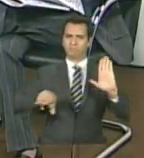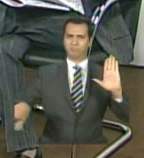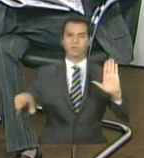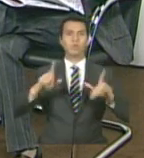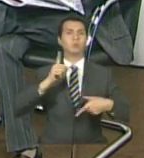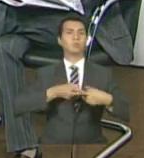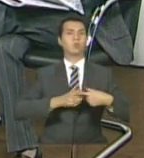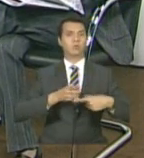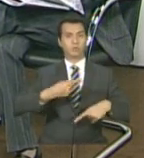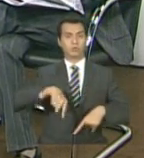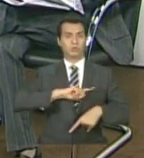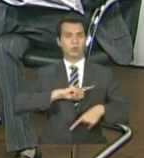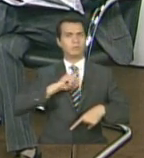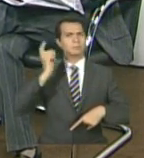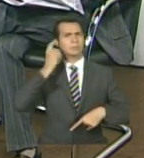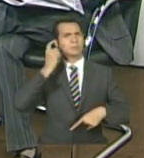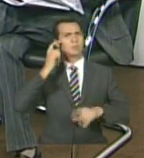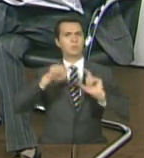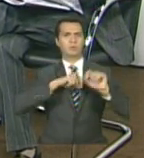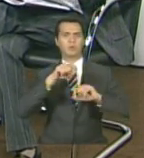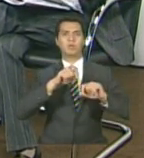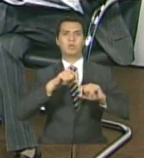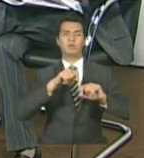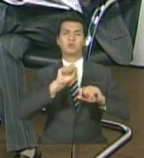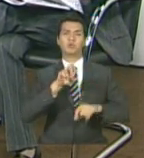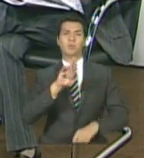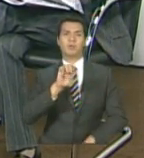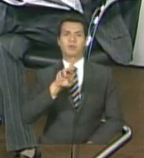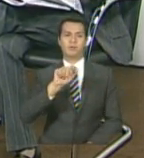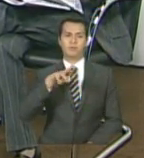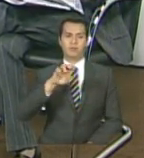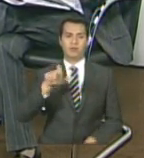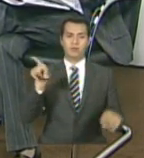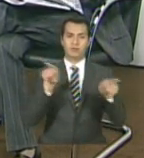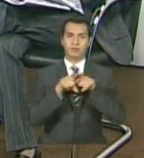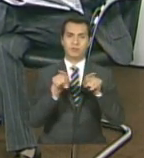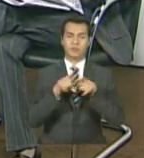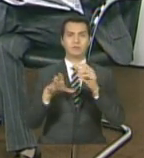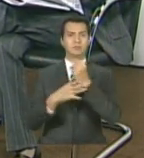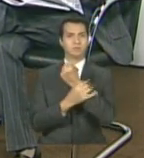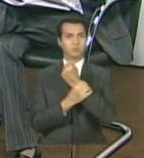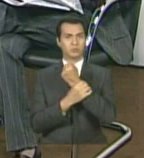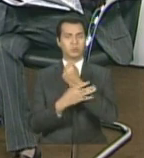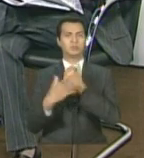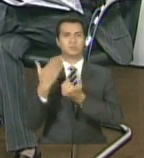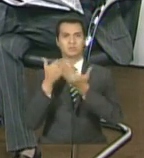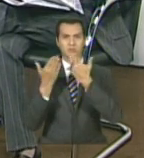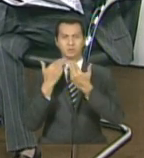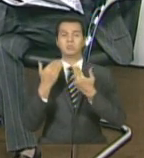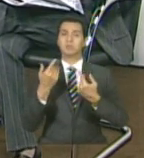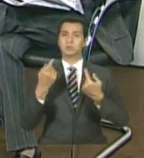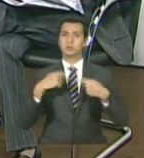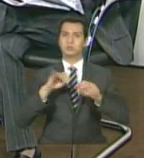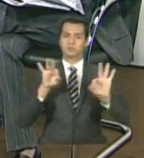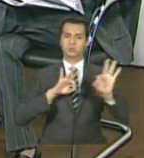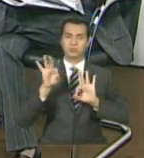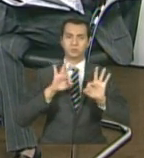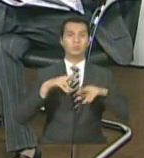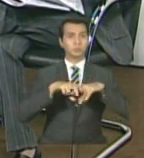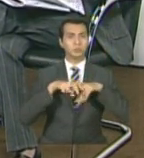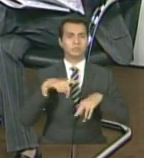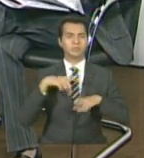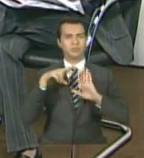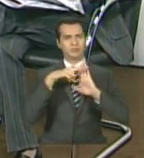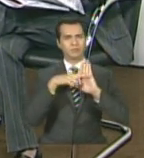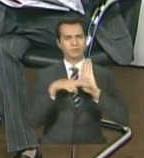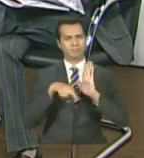perspectiva, soberania e segurança alimentar se constrói exatamente com a interinstitucionalidade. Por isso é que são muitas diretrizes